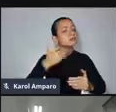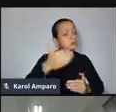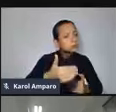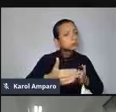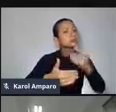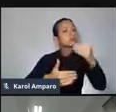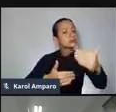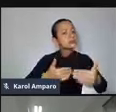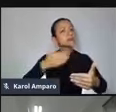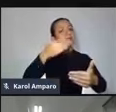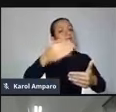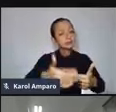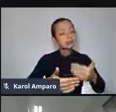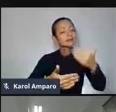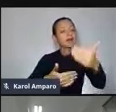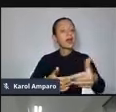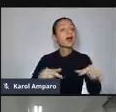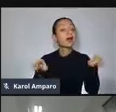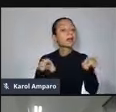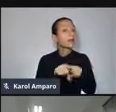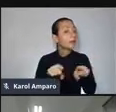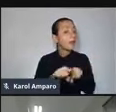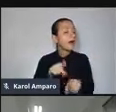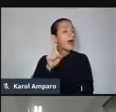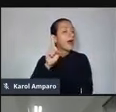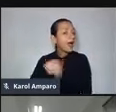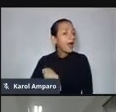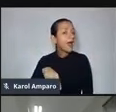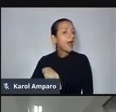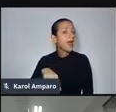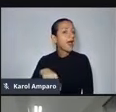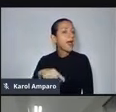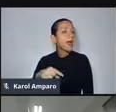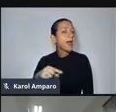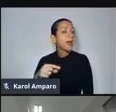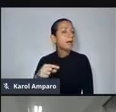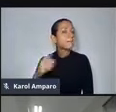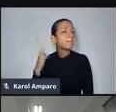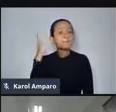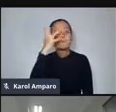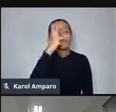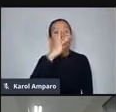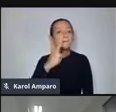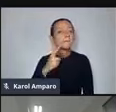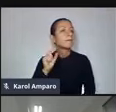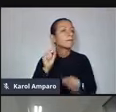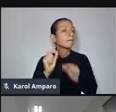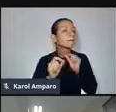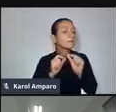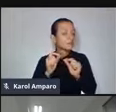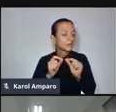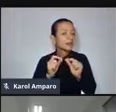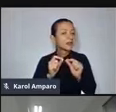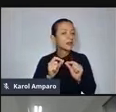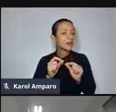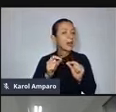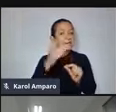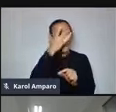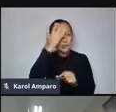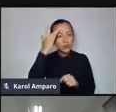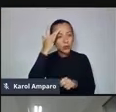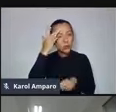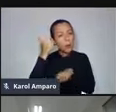está também a beleza, né, do profissional, né, do saber, do ensino e tudo